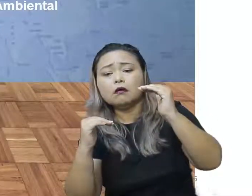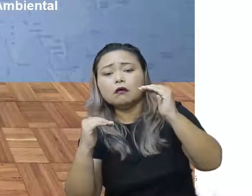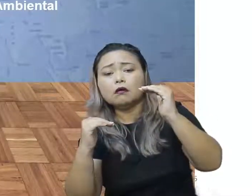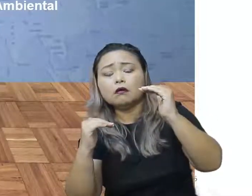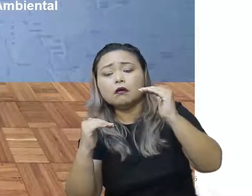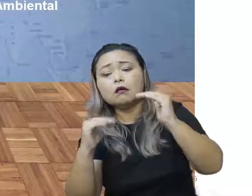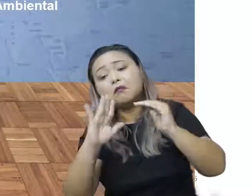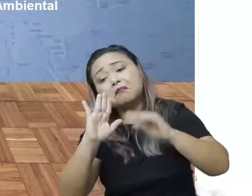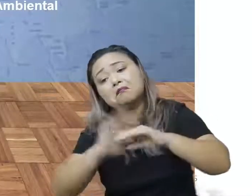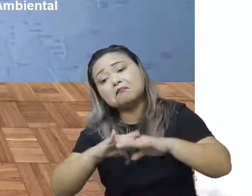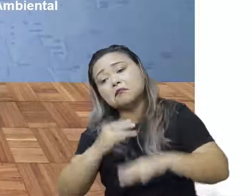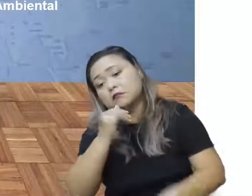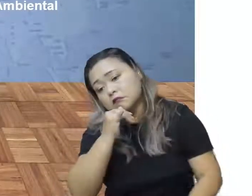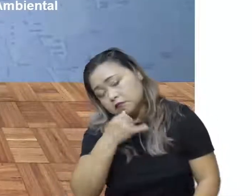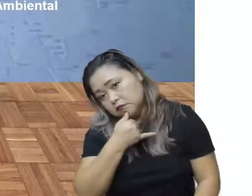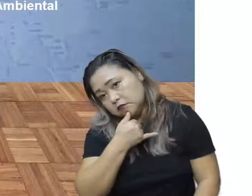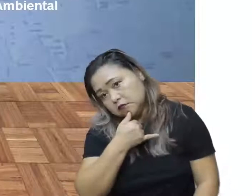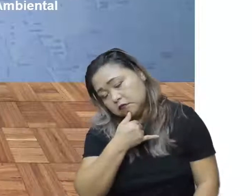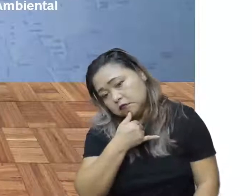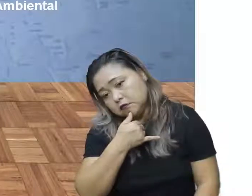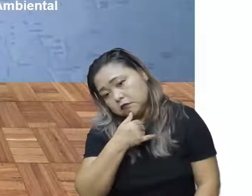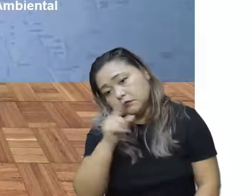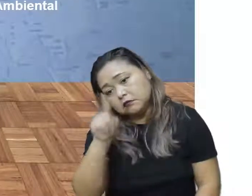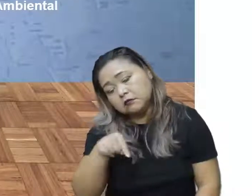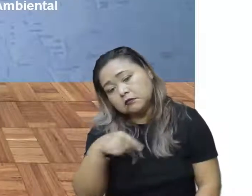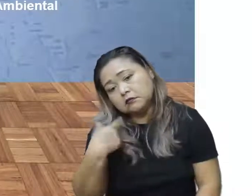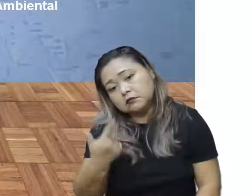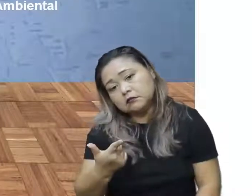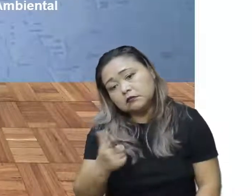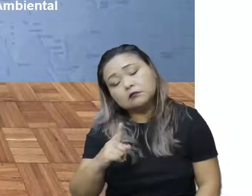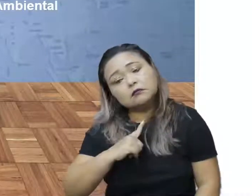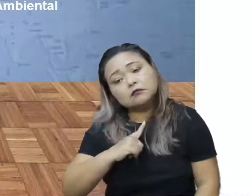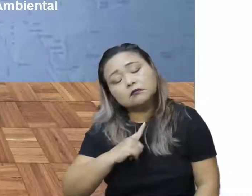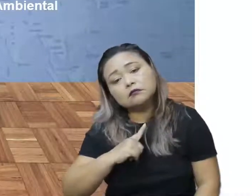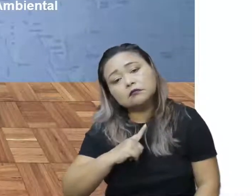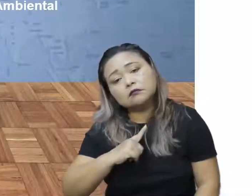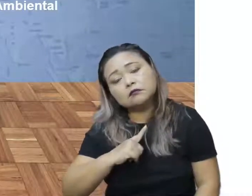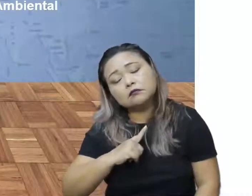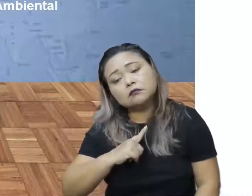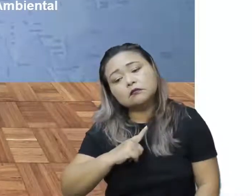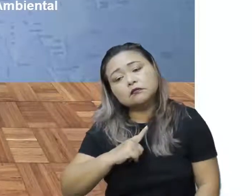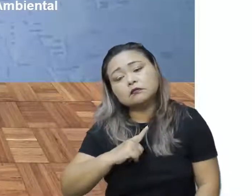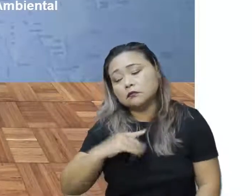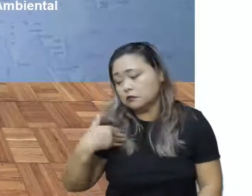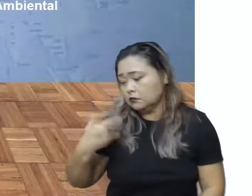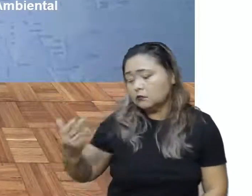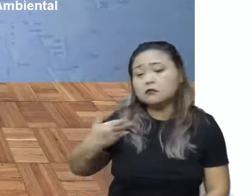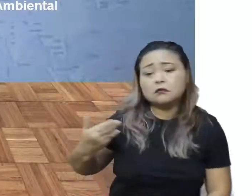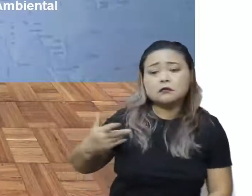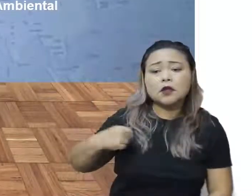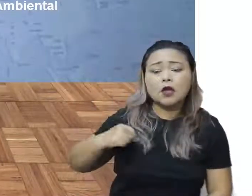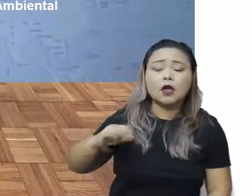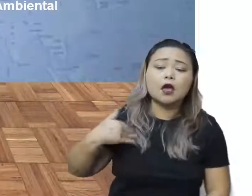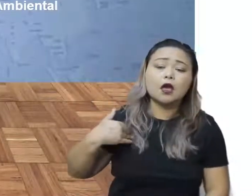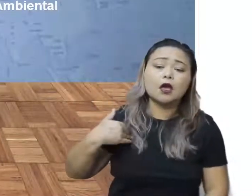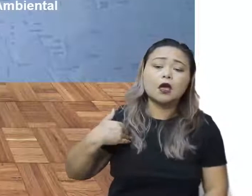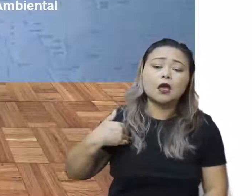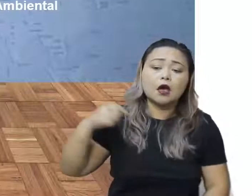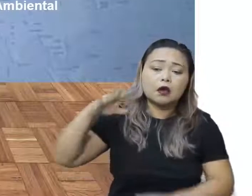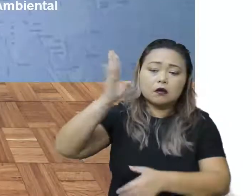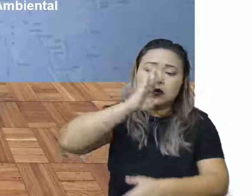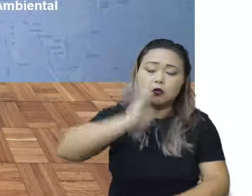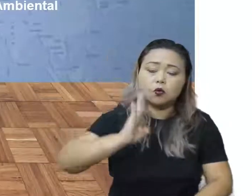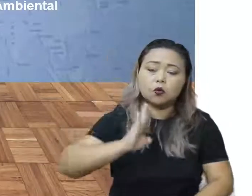O mais triste é que nós temos irmãos nossos aqui no Brasil